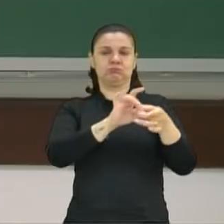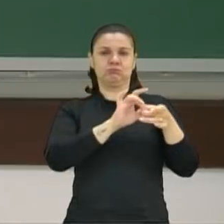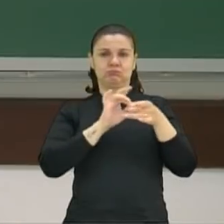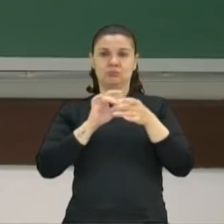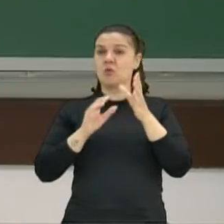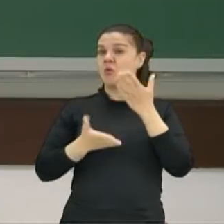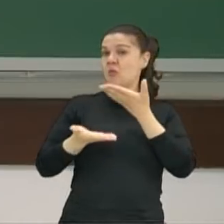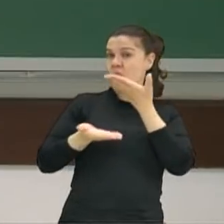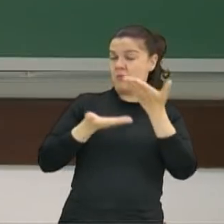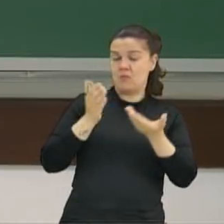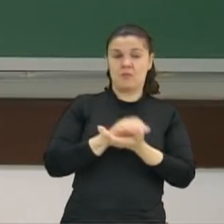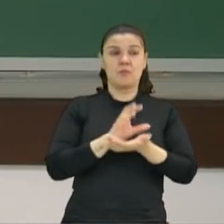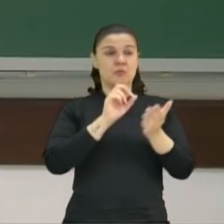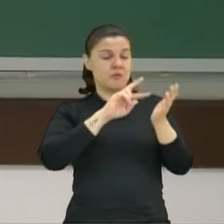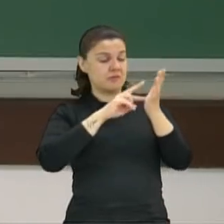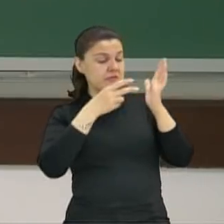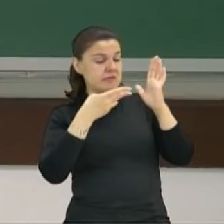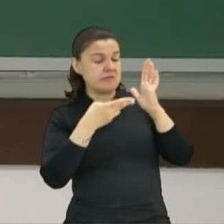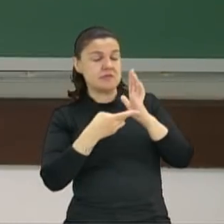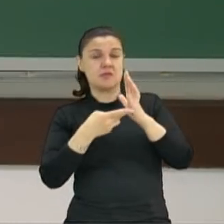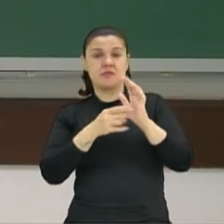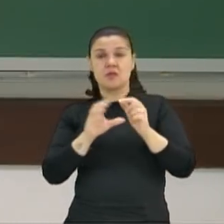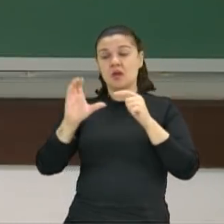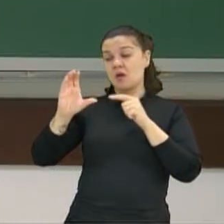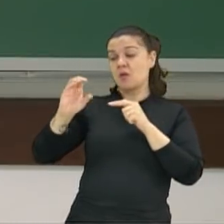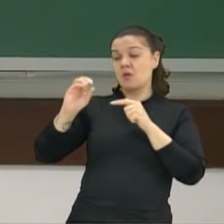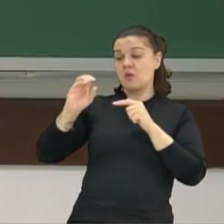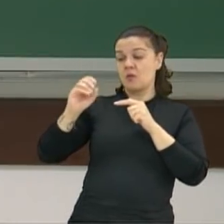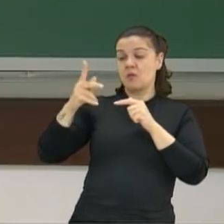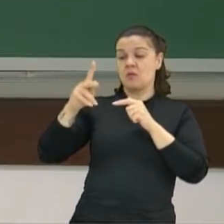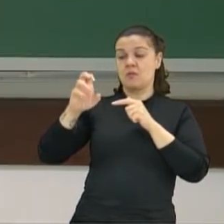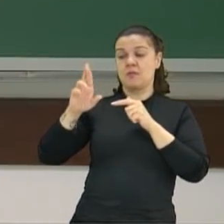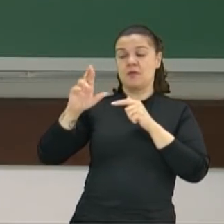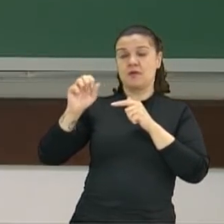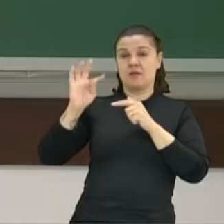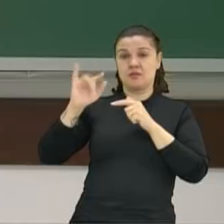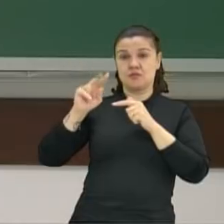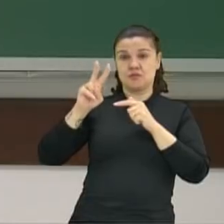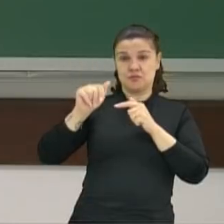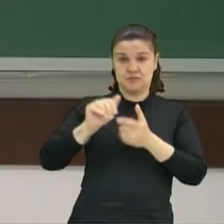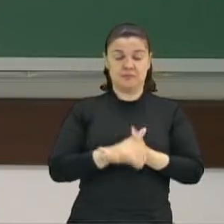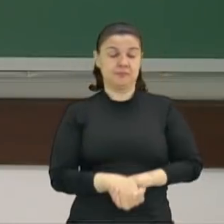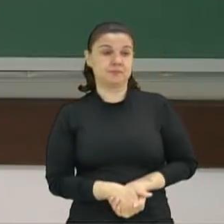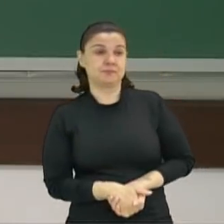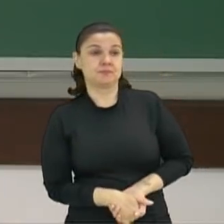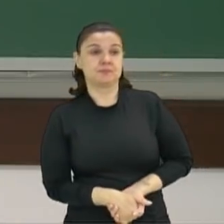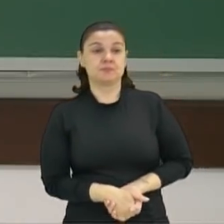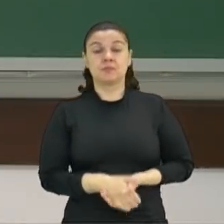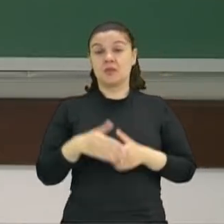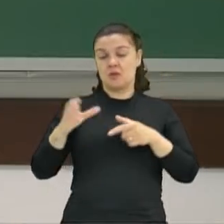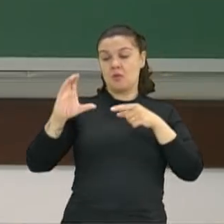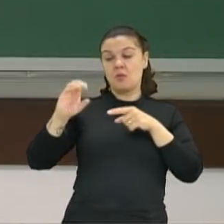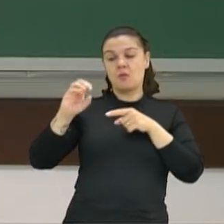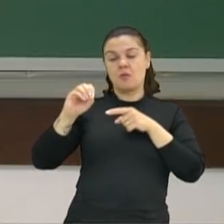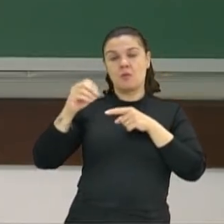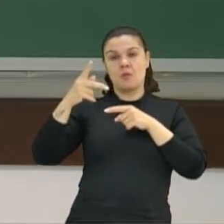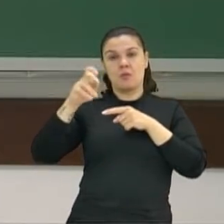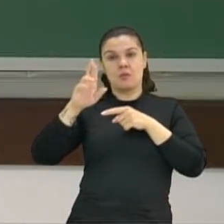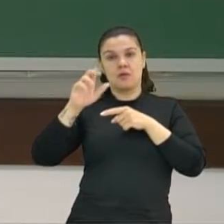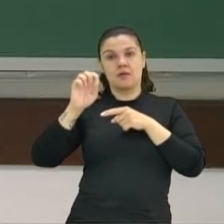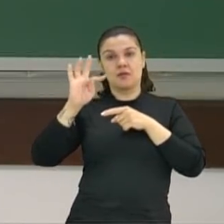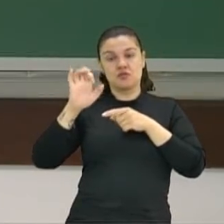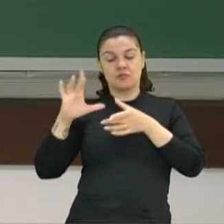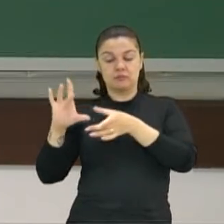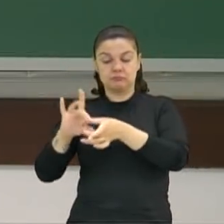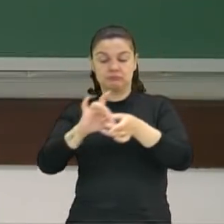Primeiro, então, vamos ver o que é e como acontece esse sistema. A cooperativa ela acontece